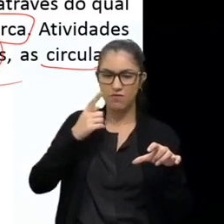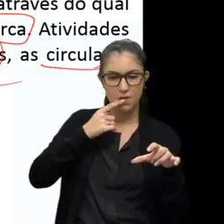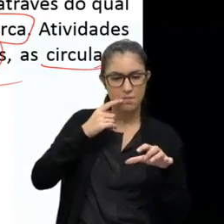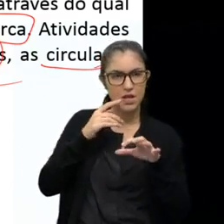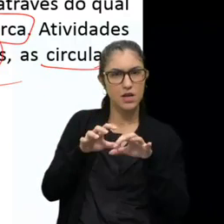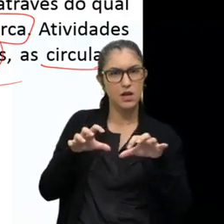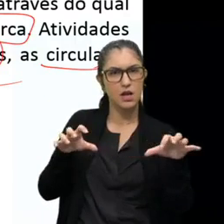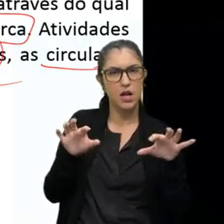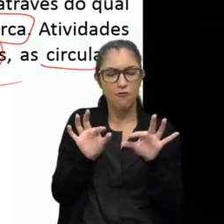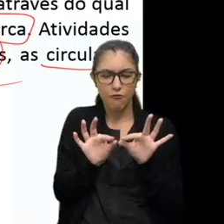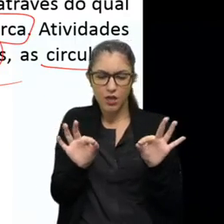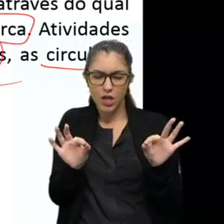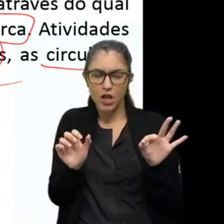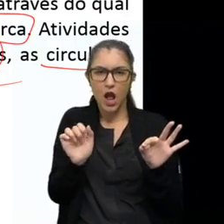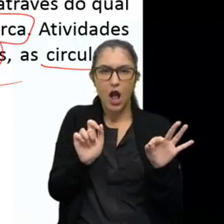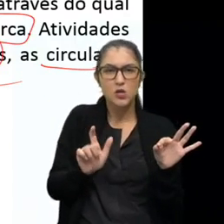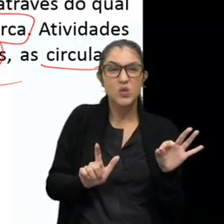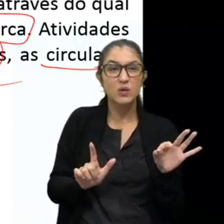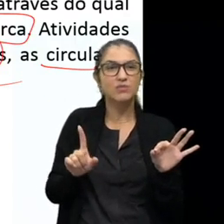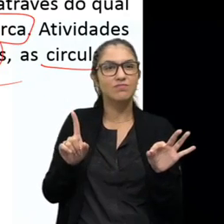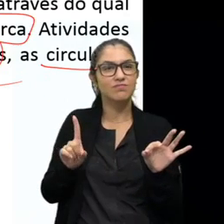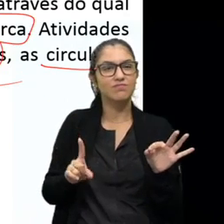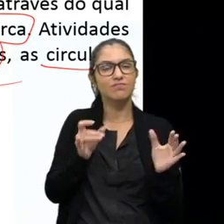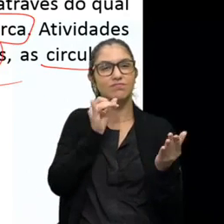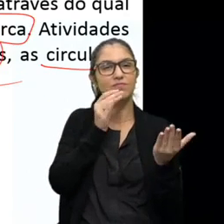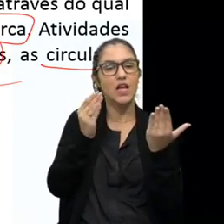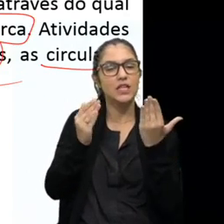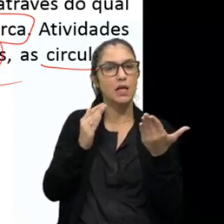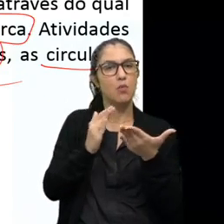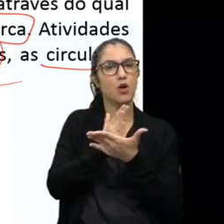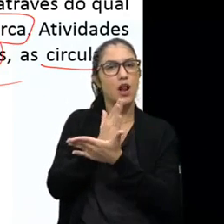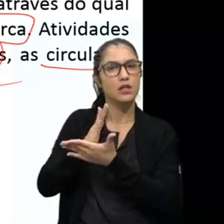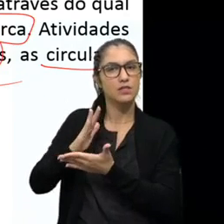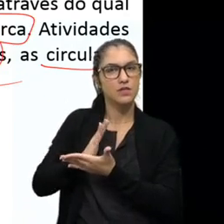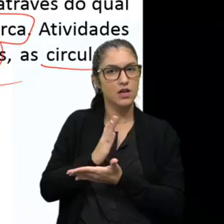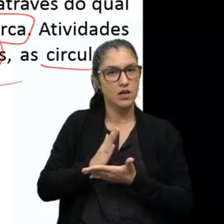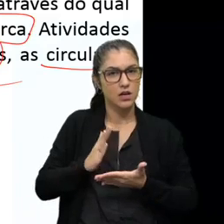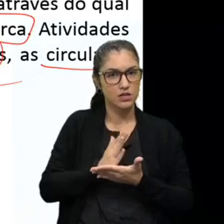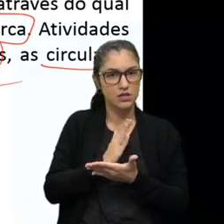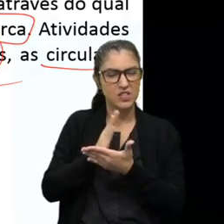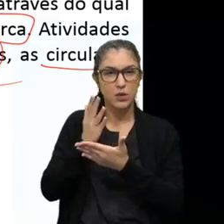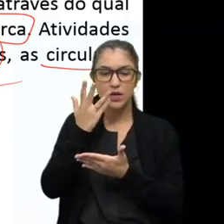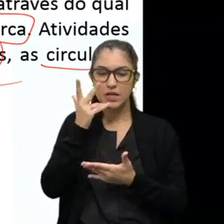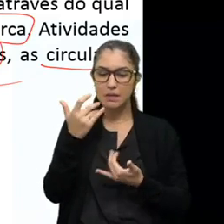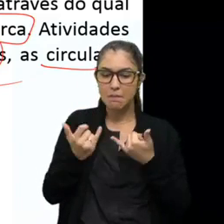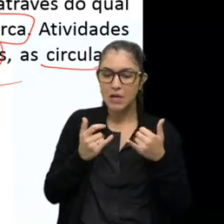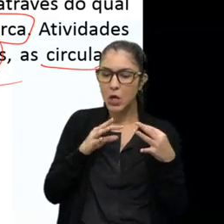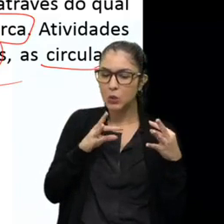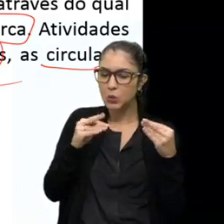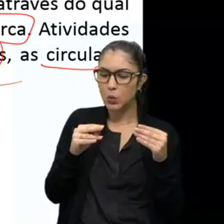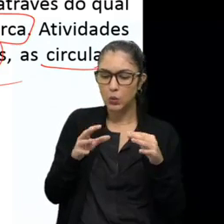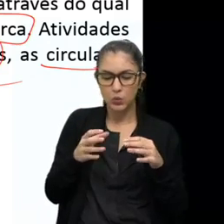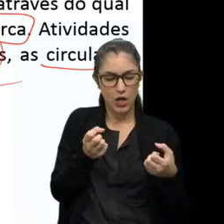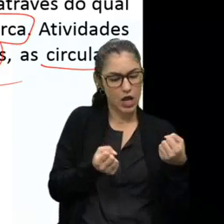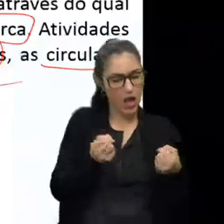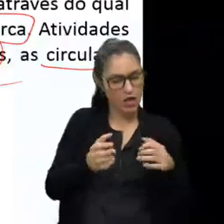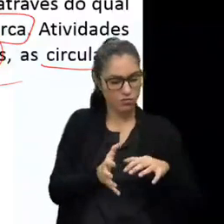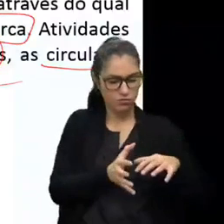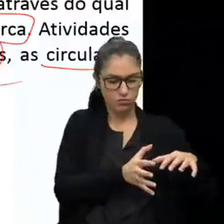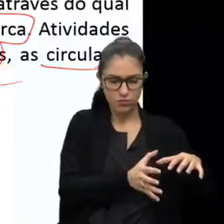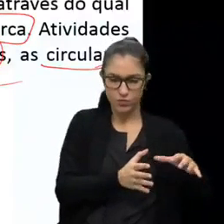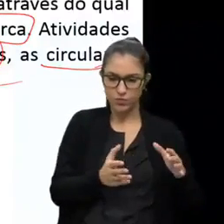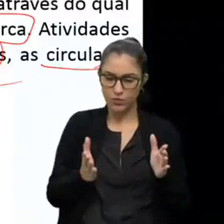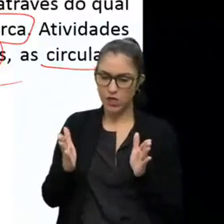as finas e azuis são exemplos de classificação. Quando a criança brinca com os brinquedos, coloca todos os carrinhos de um lado, todos